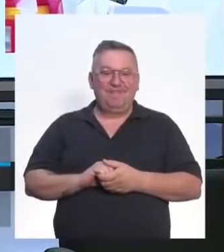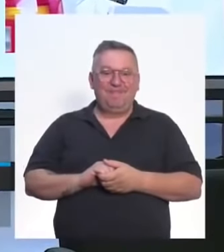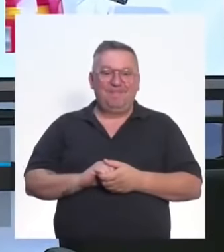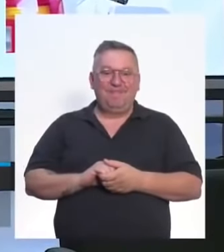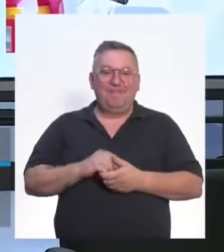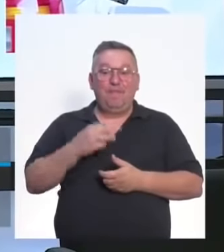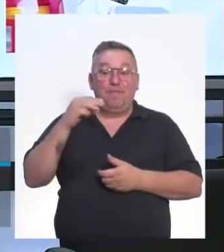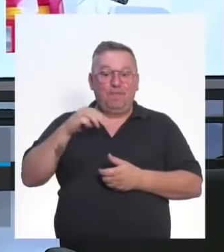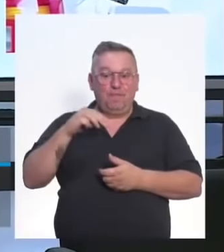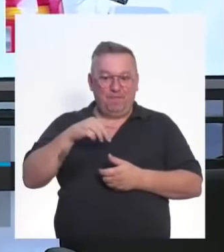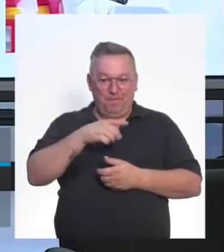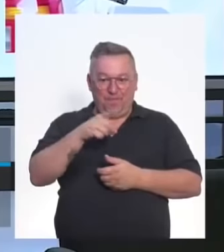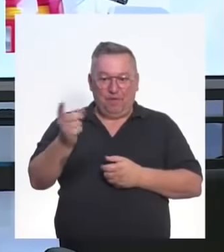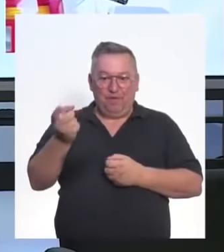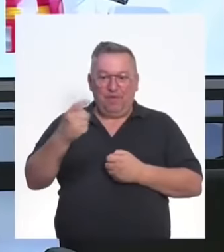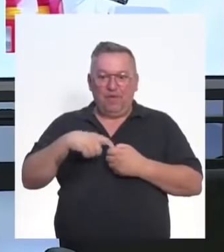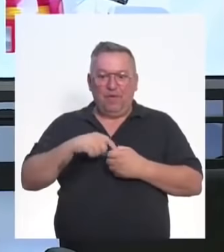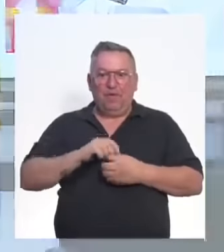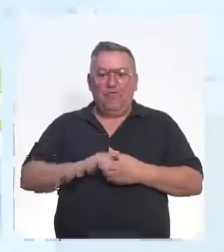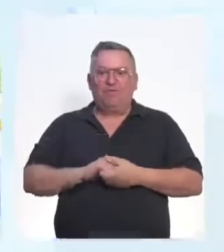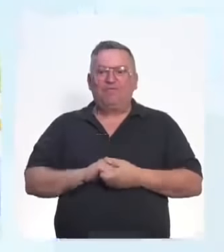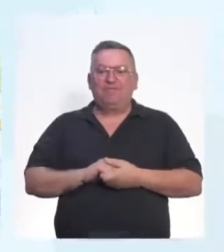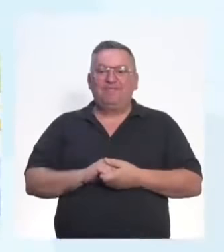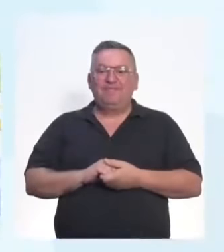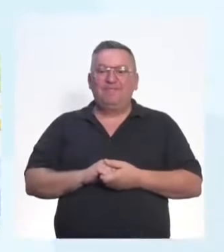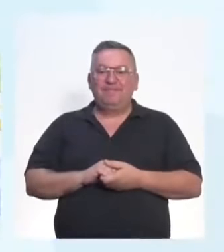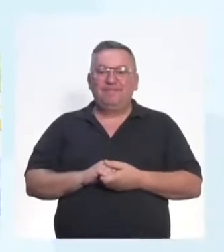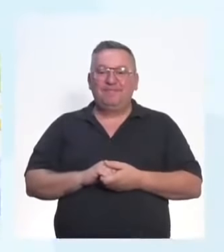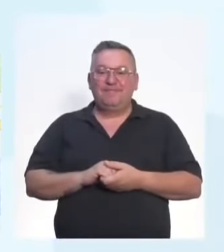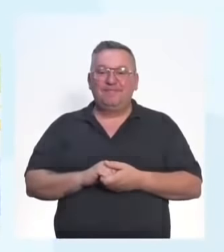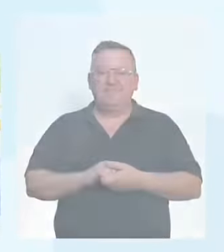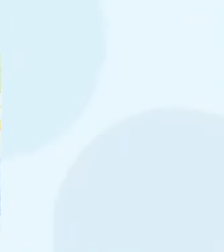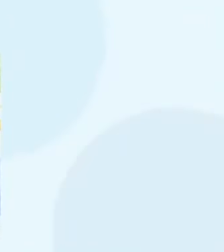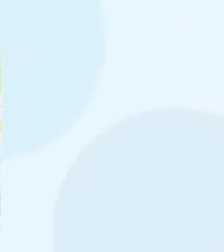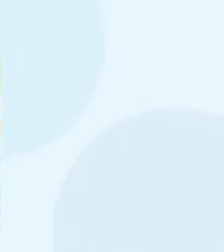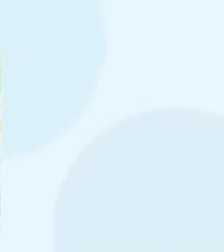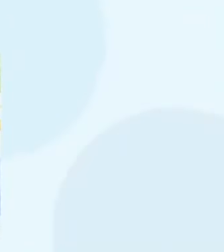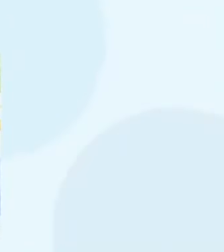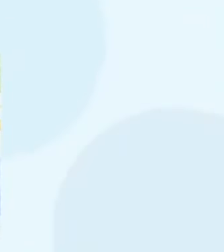beleza? 3 minutinhos a gente já retorna também.